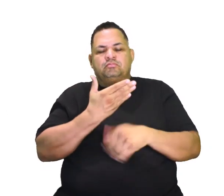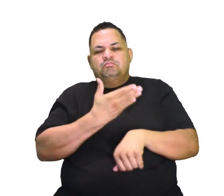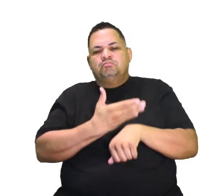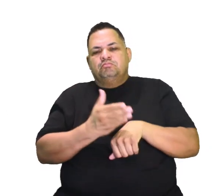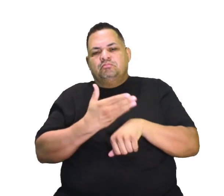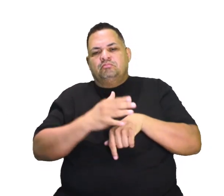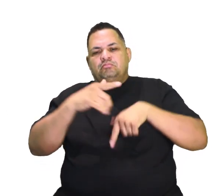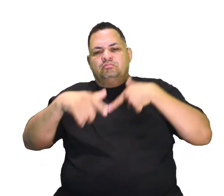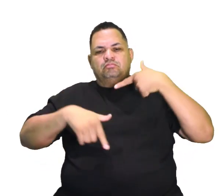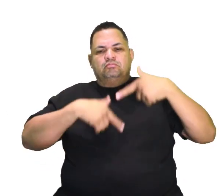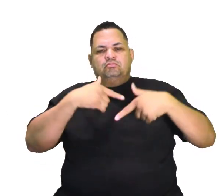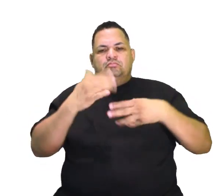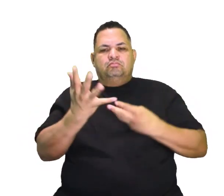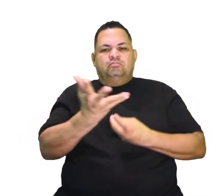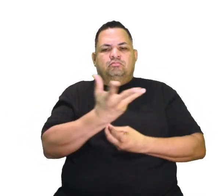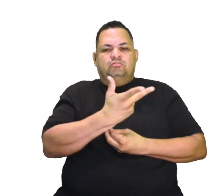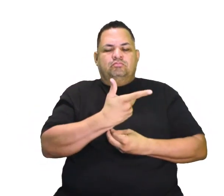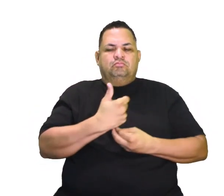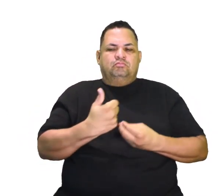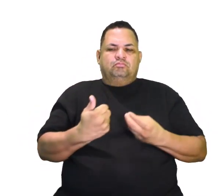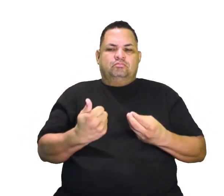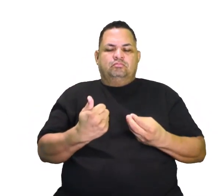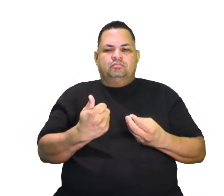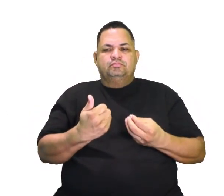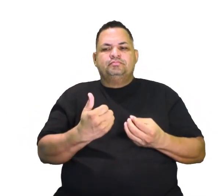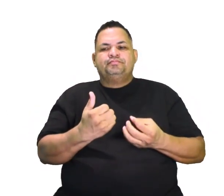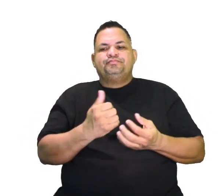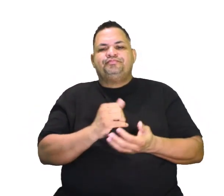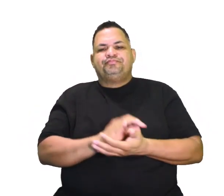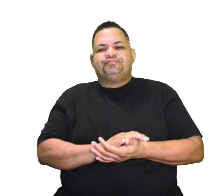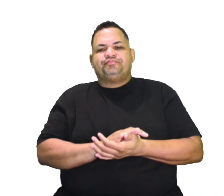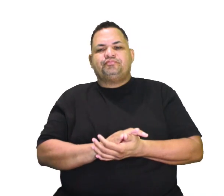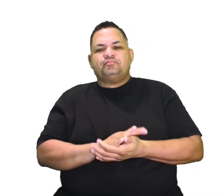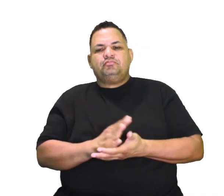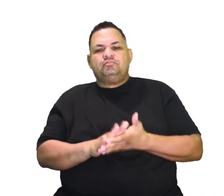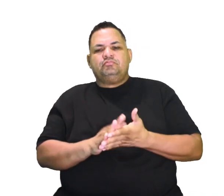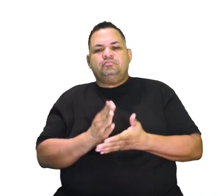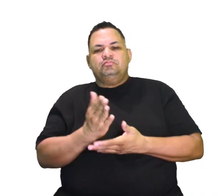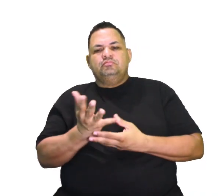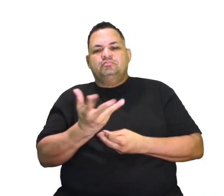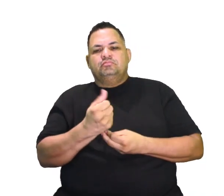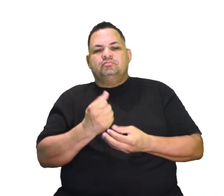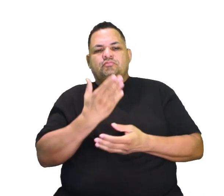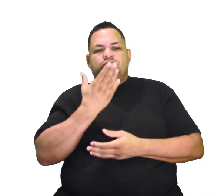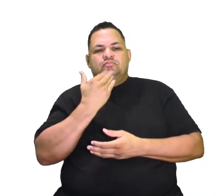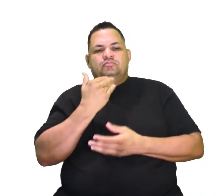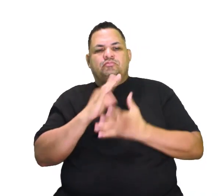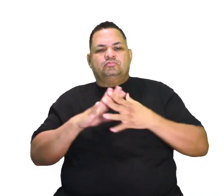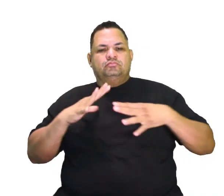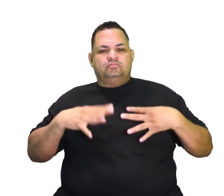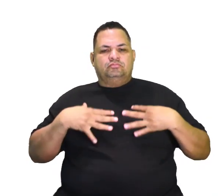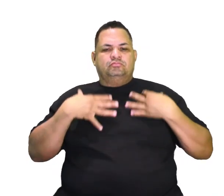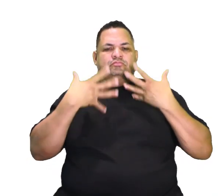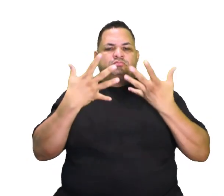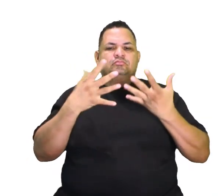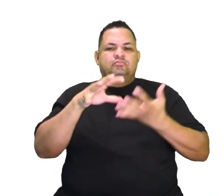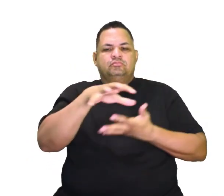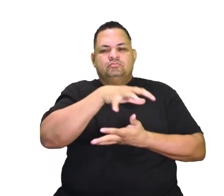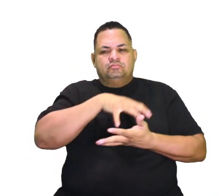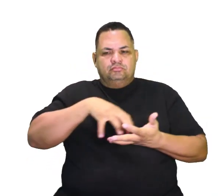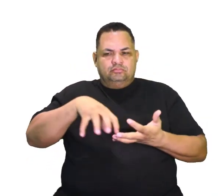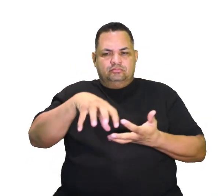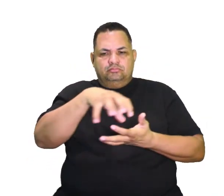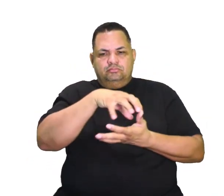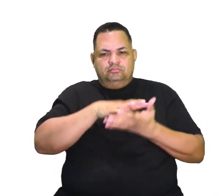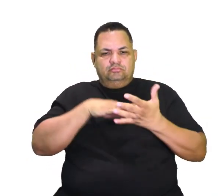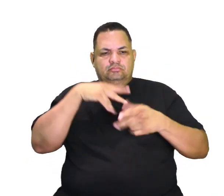costumes, práticas laborais, que são os trabalhos, né? Artes, comidas, as festividades